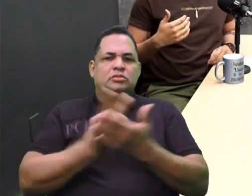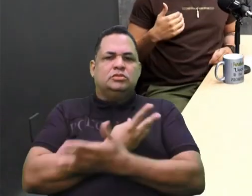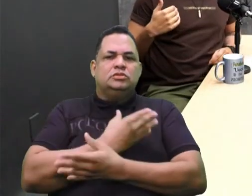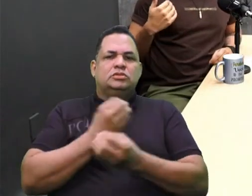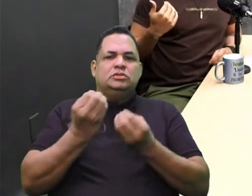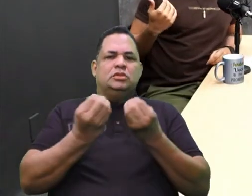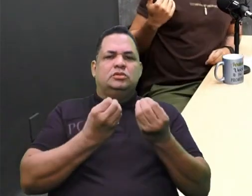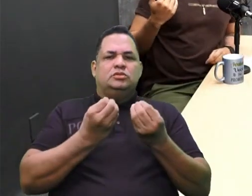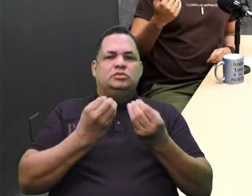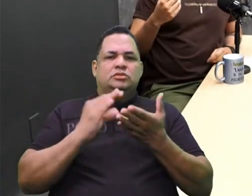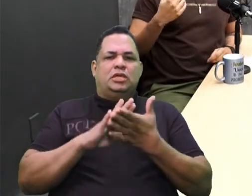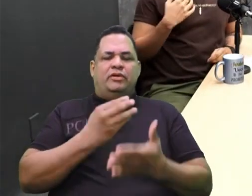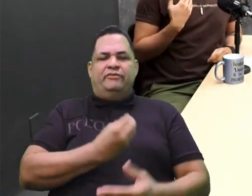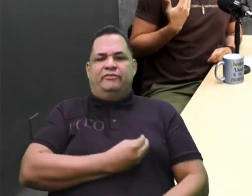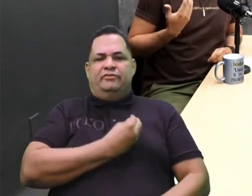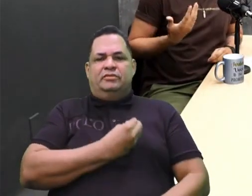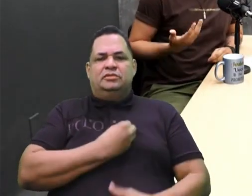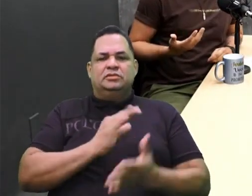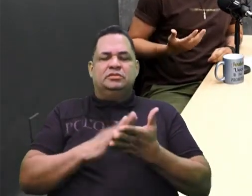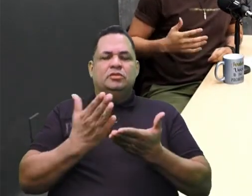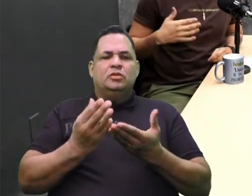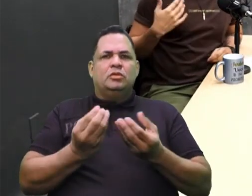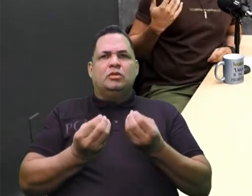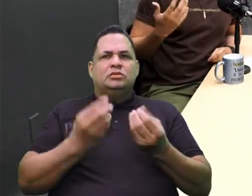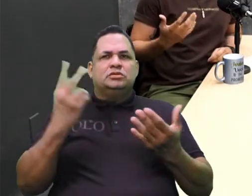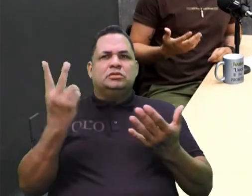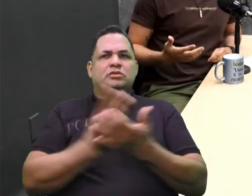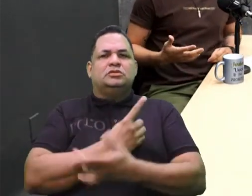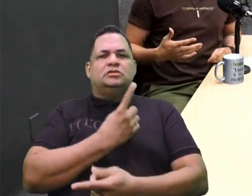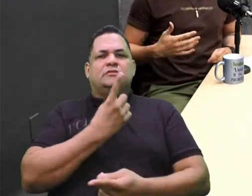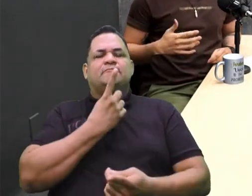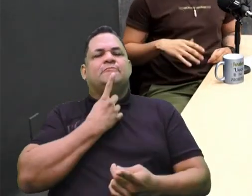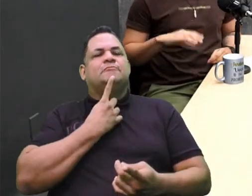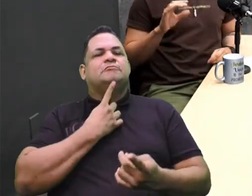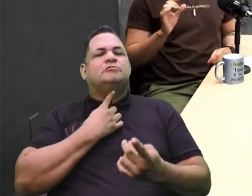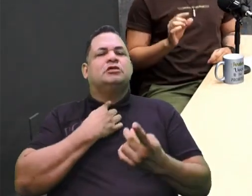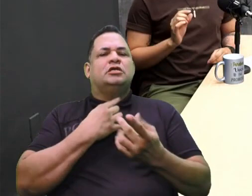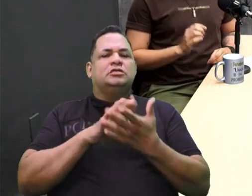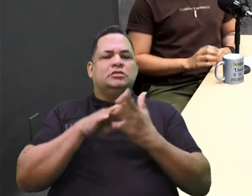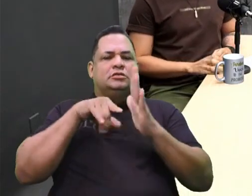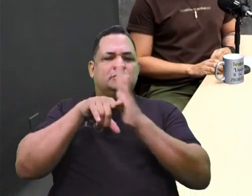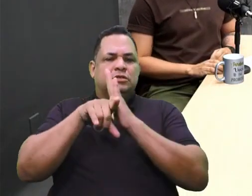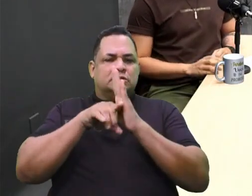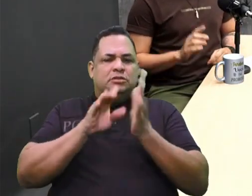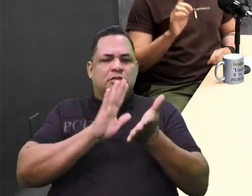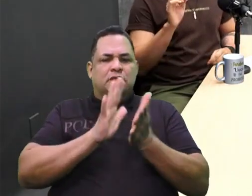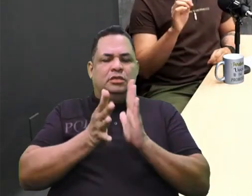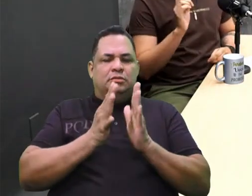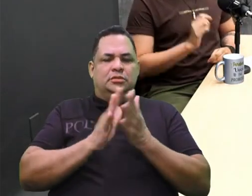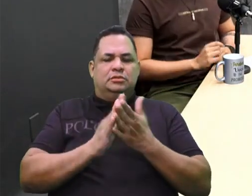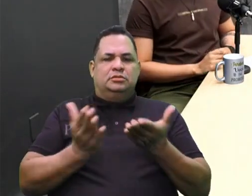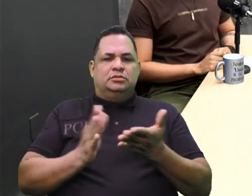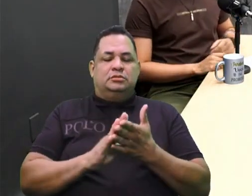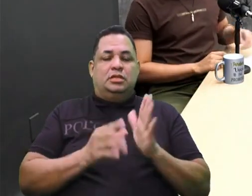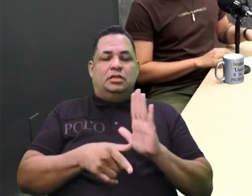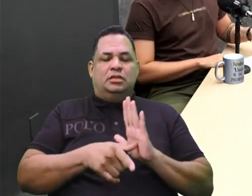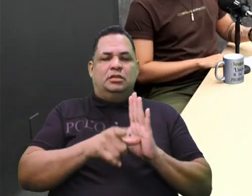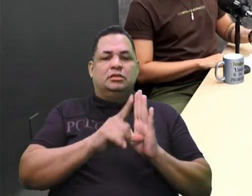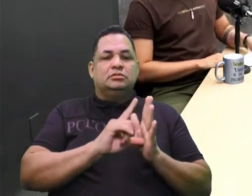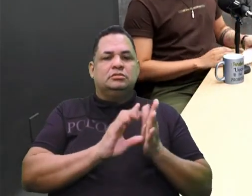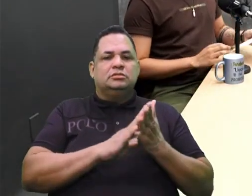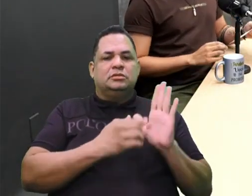surgiu essa vontade dela de querer pesquisar a língua de sinais, e ela vai conversar um pouquinho com vocês. Mas antes eu vou apresentar ela